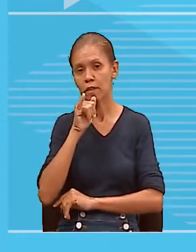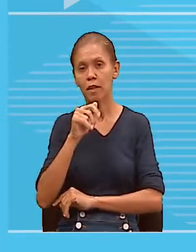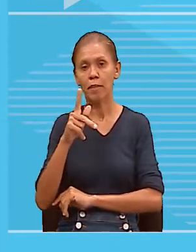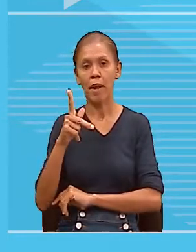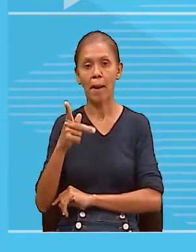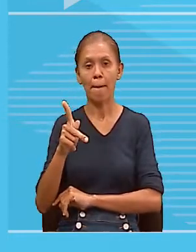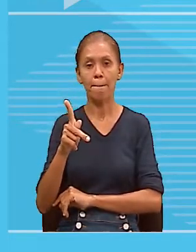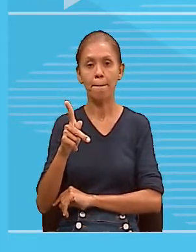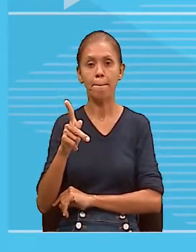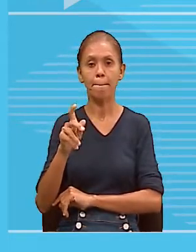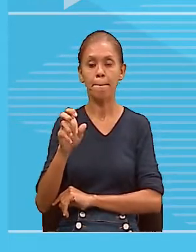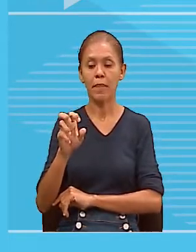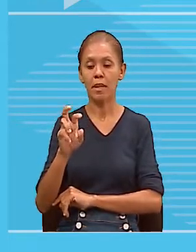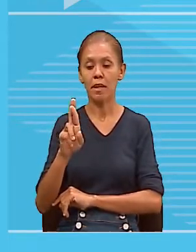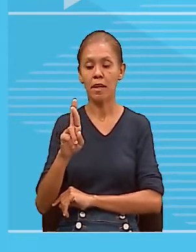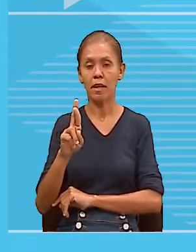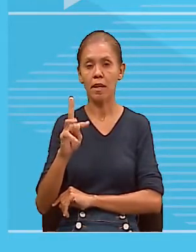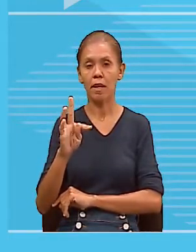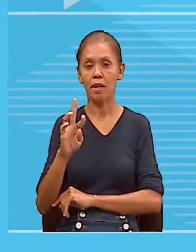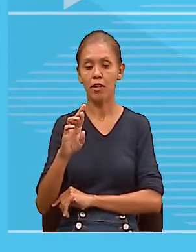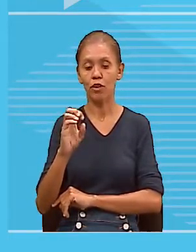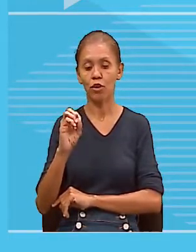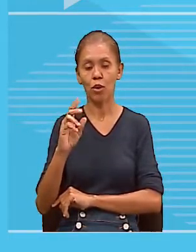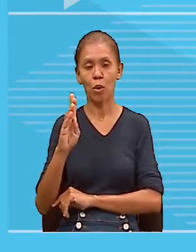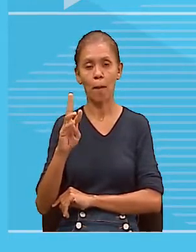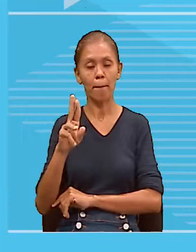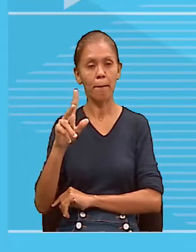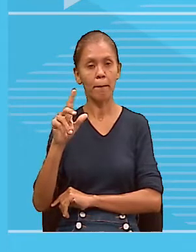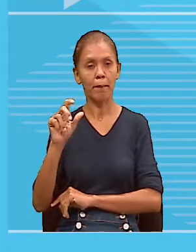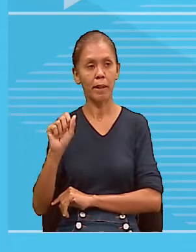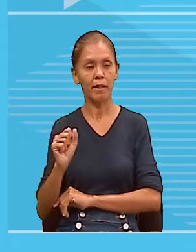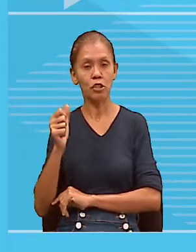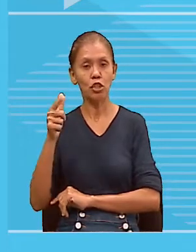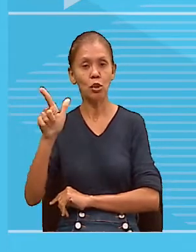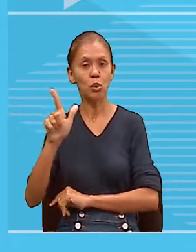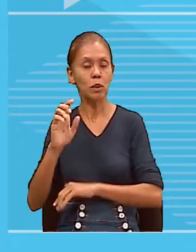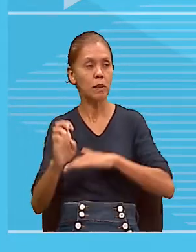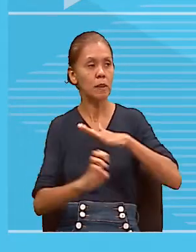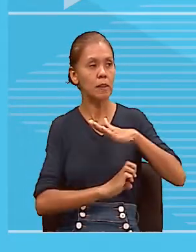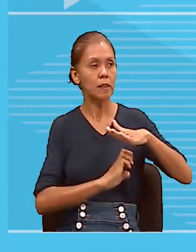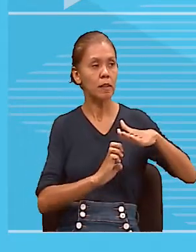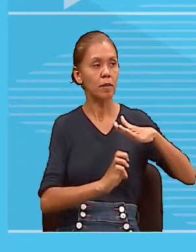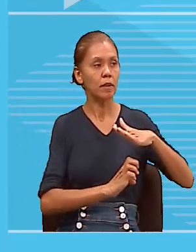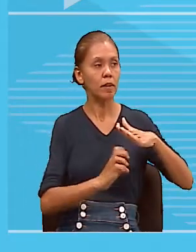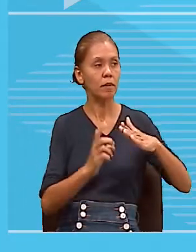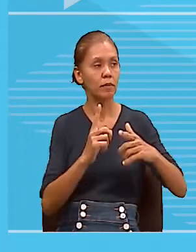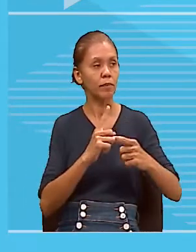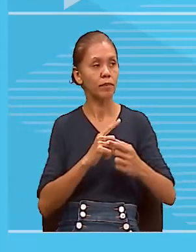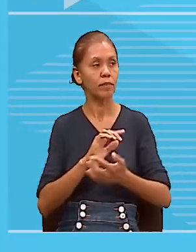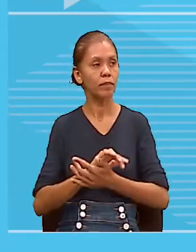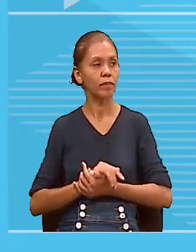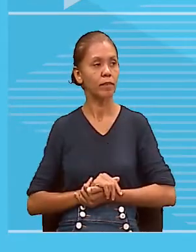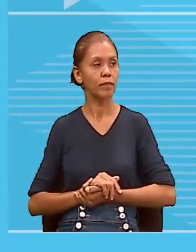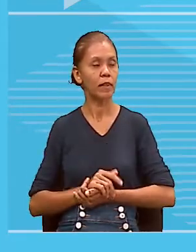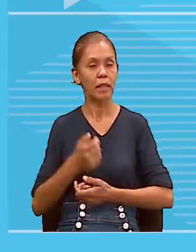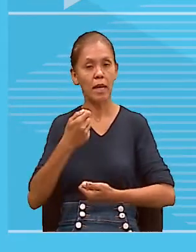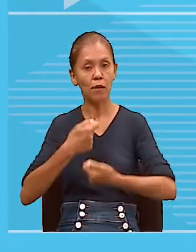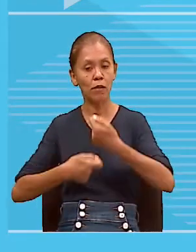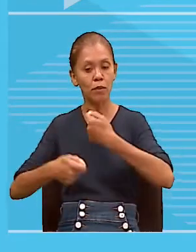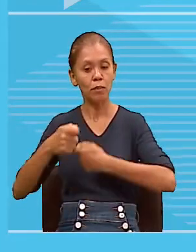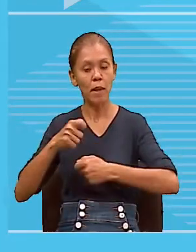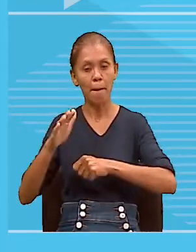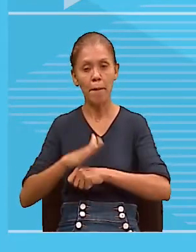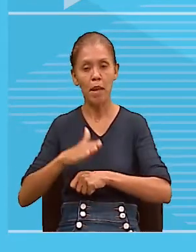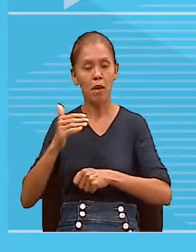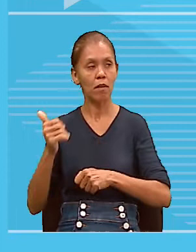bndr muito importante para poder fomentar a indústria economia Vou botar aqui ó